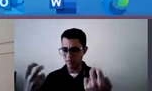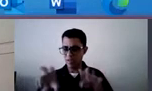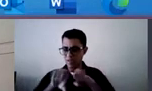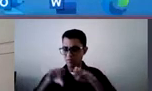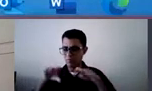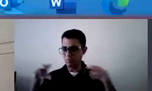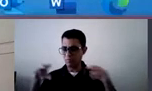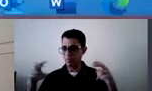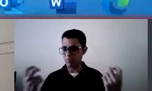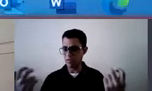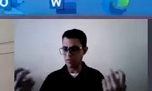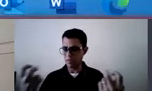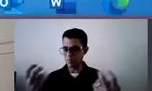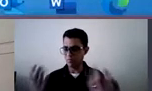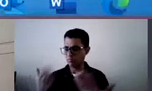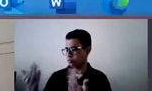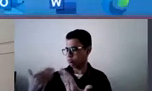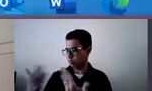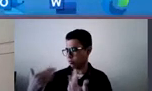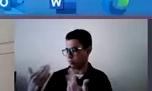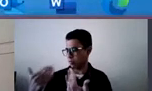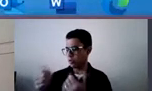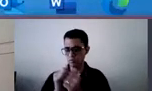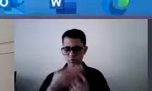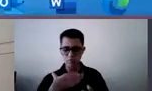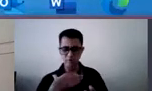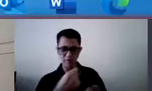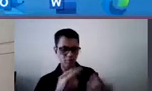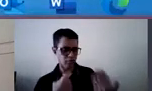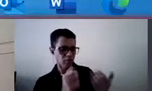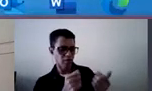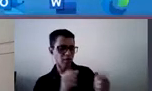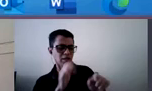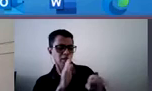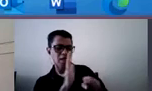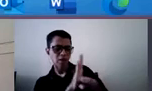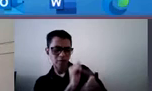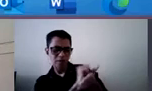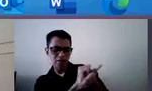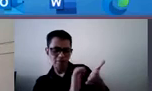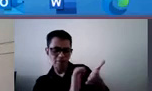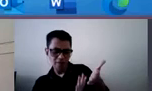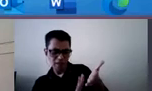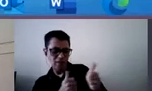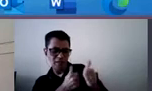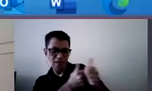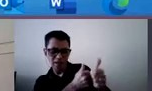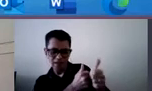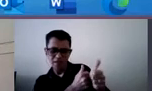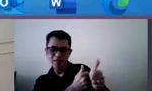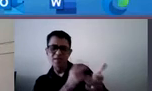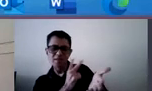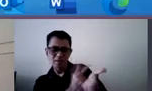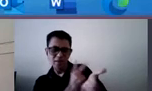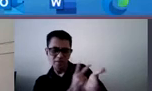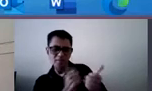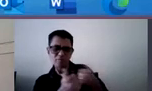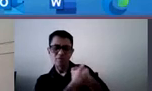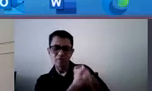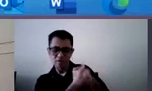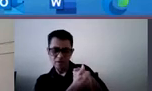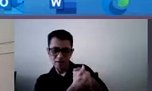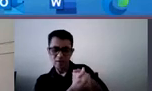gente, que sentam com o seu filho e fazem a atividade da escola e acompanham o centro de mídias,